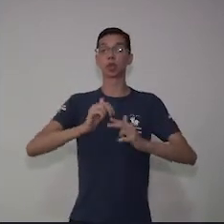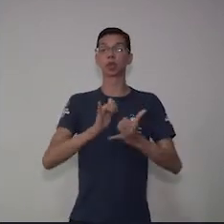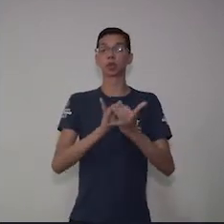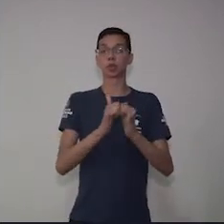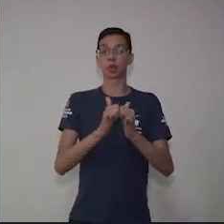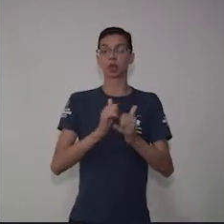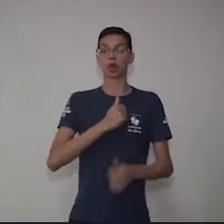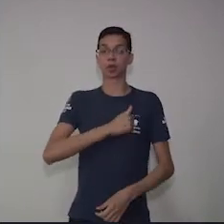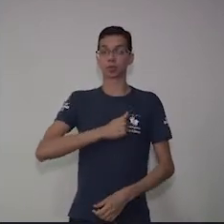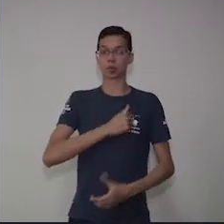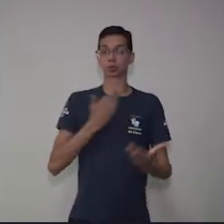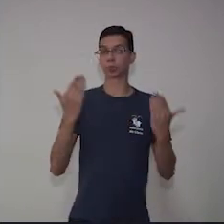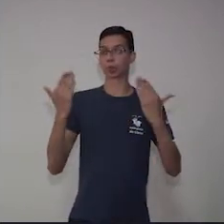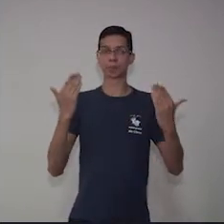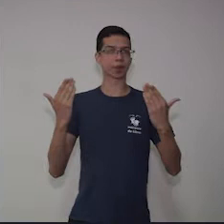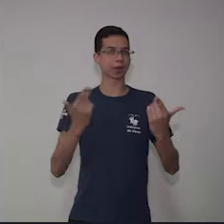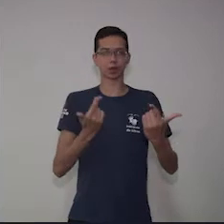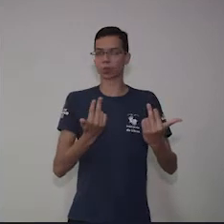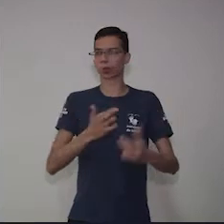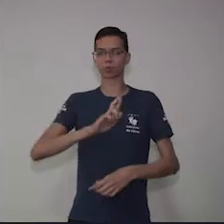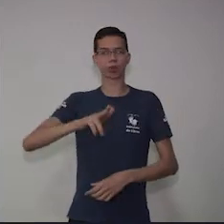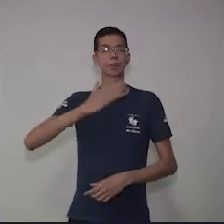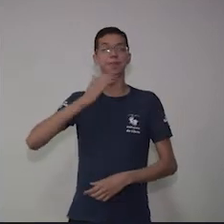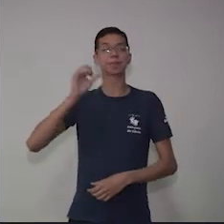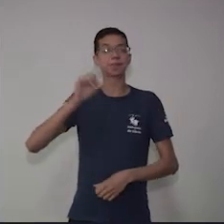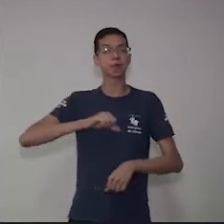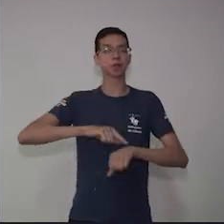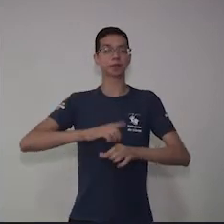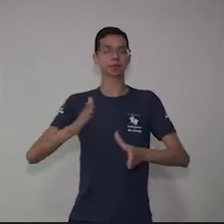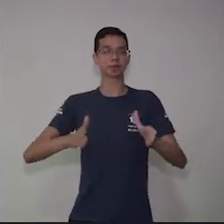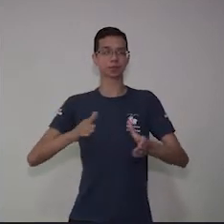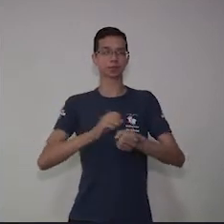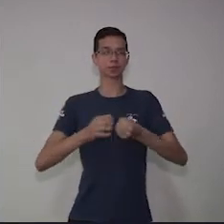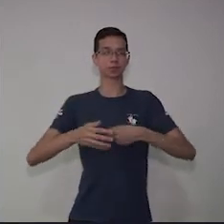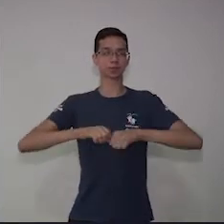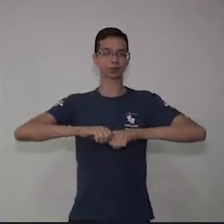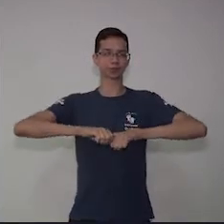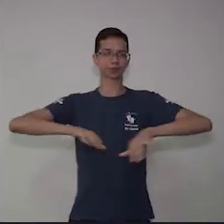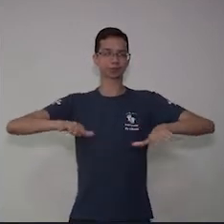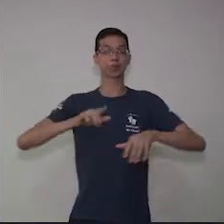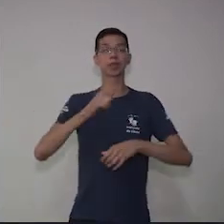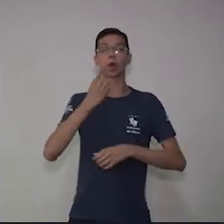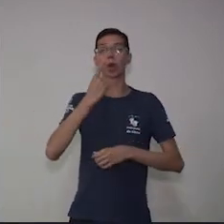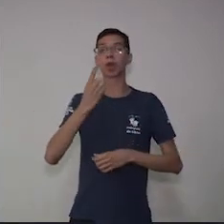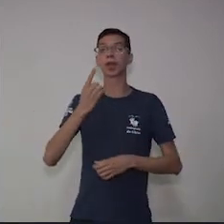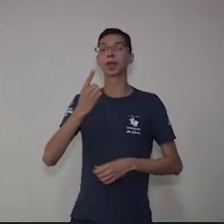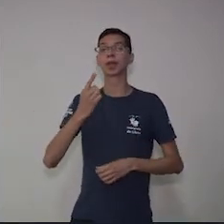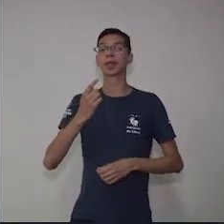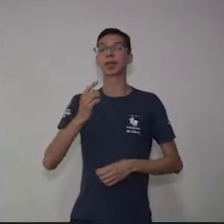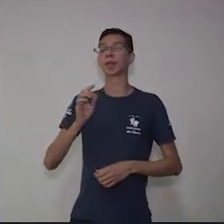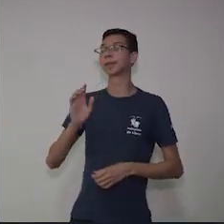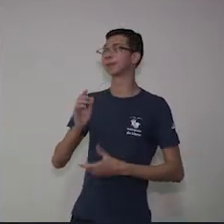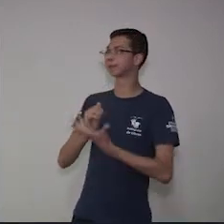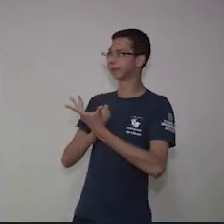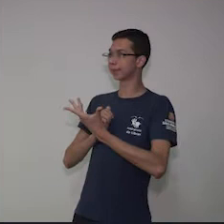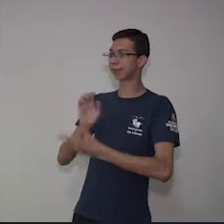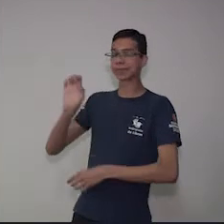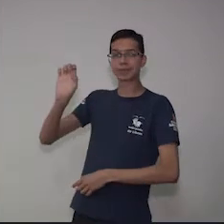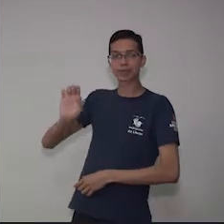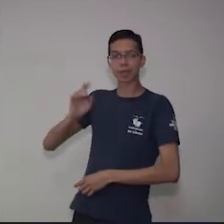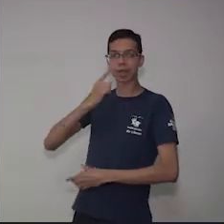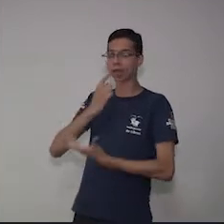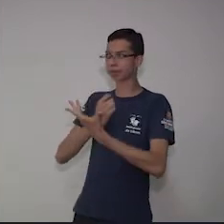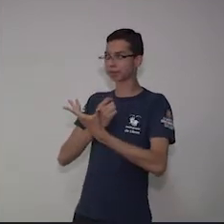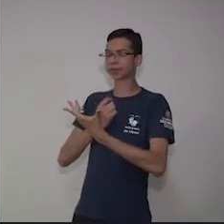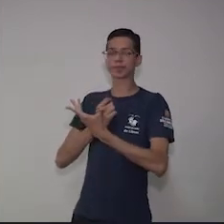agosto, né? Vocês vejam na parte esquerda do gráfico, né, maio, junho, o número de